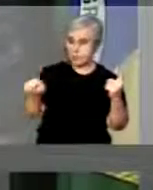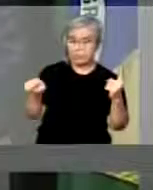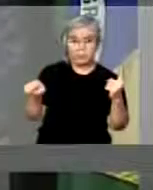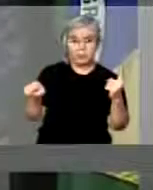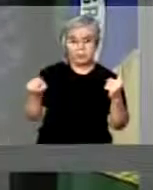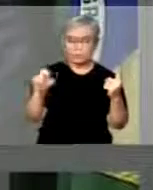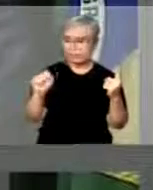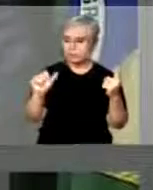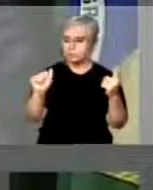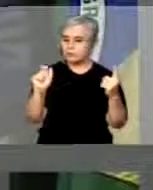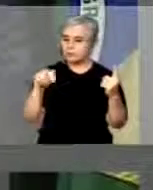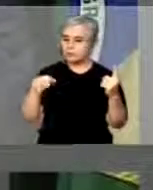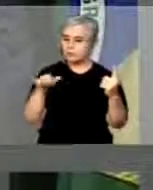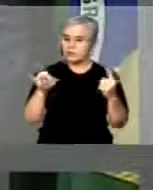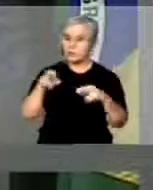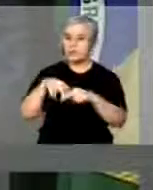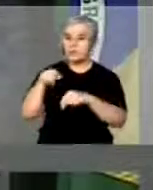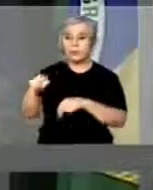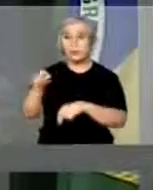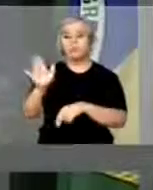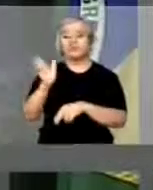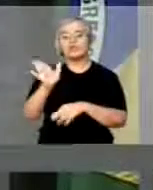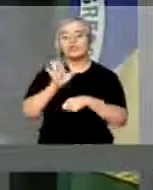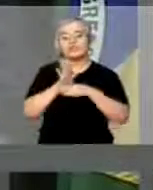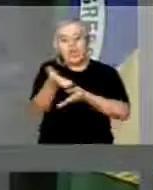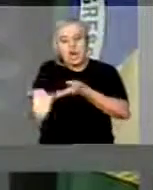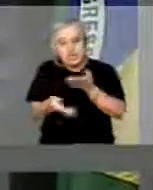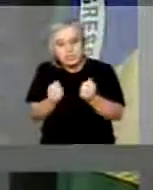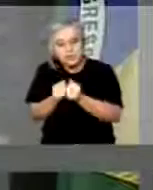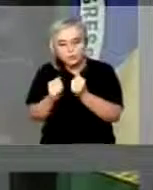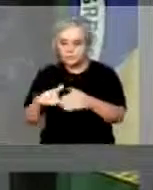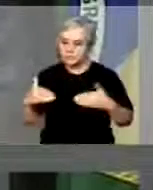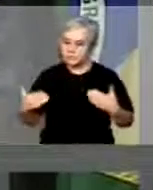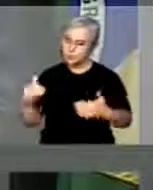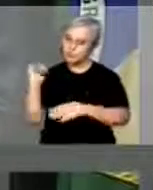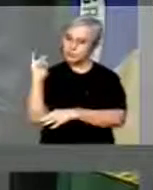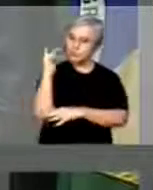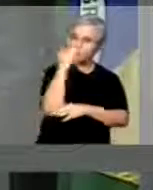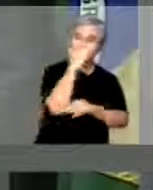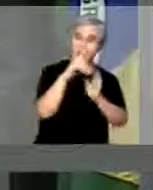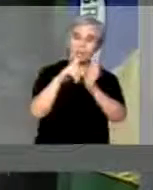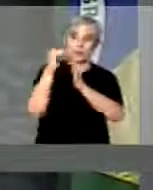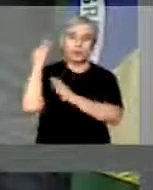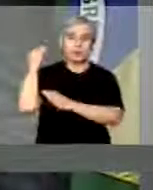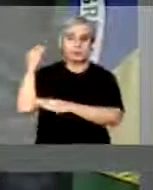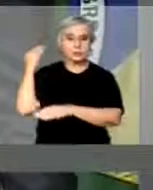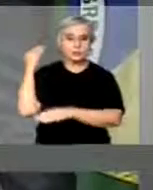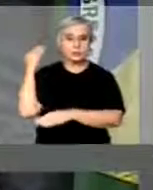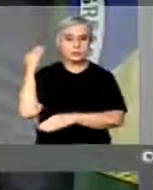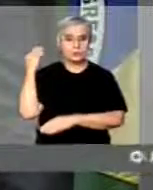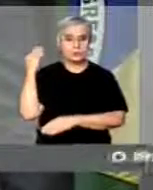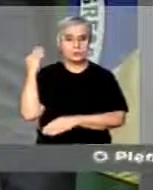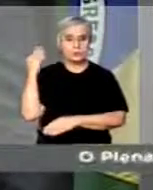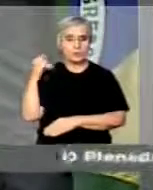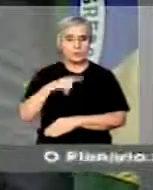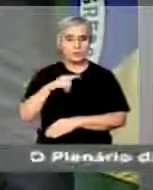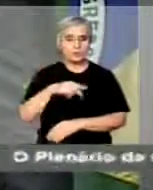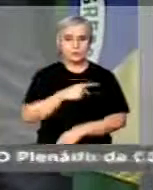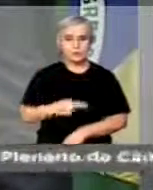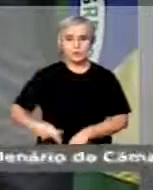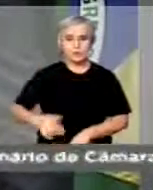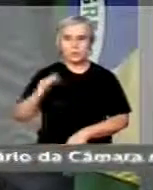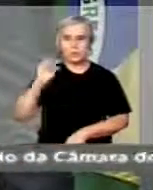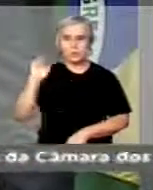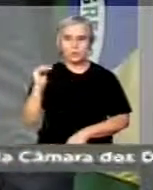relevantes serviços que já prestara ao Ministério de Meio Ambiente na época do presidente